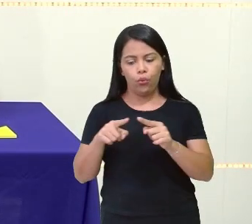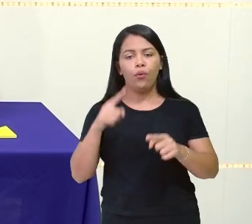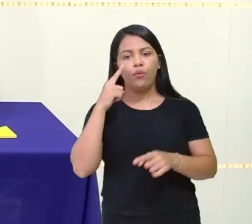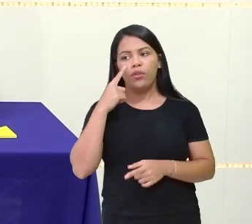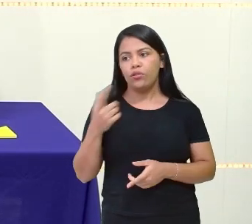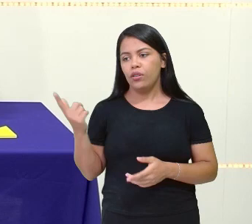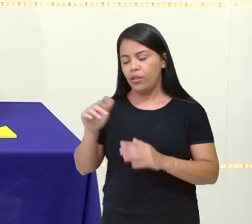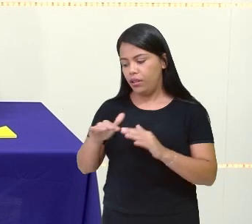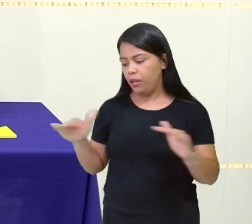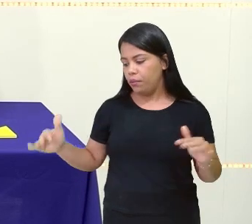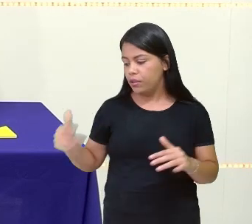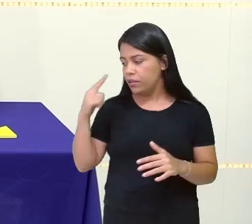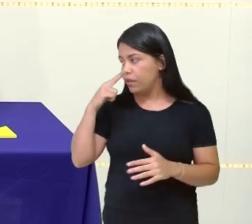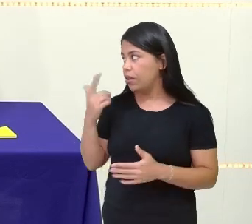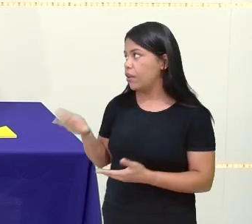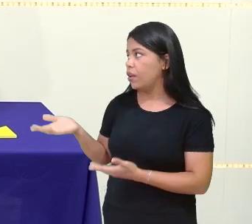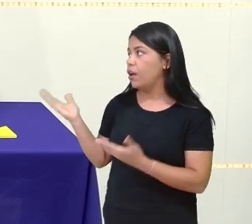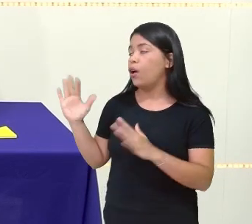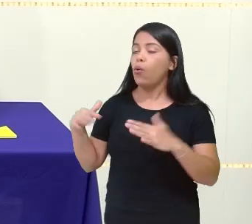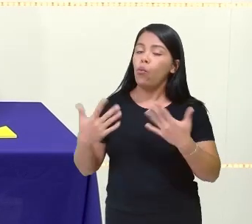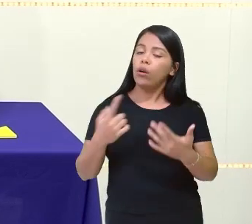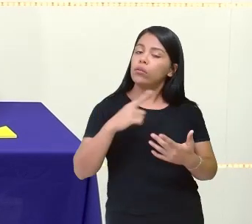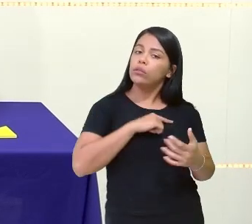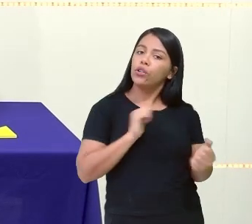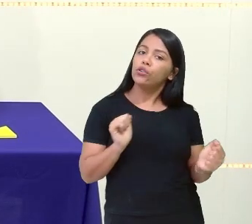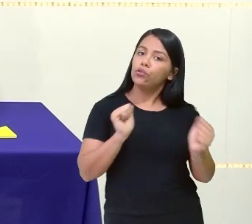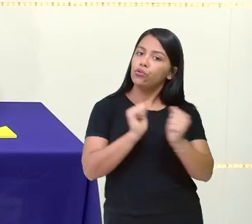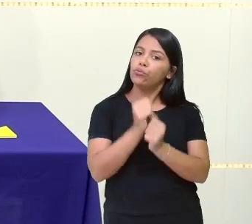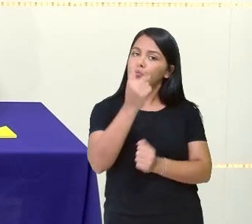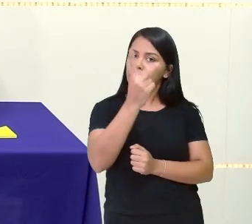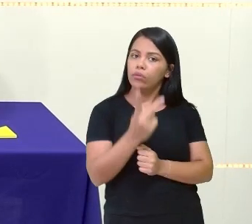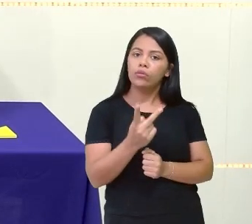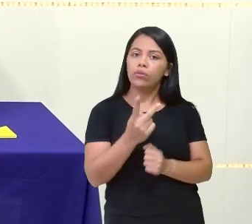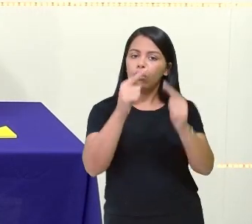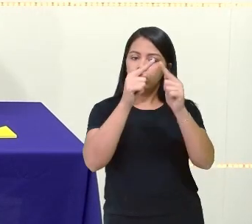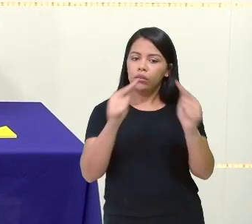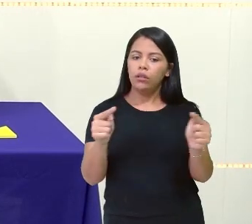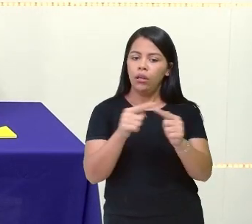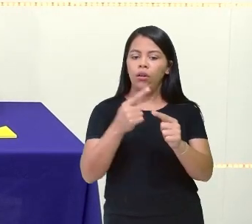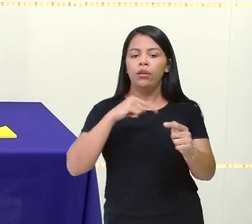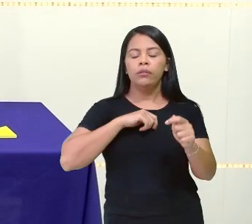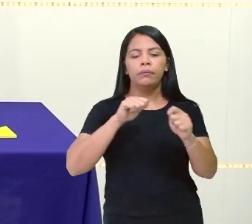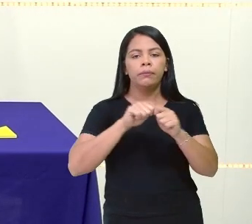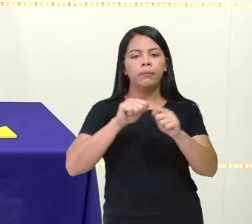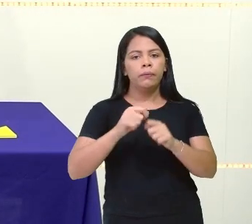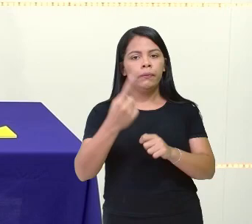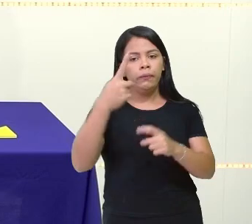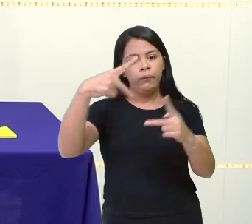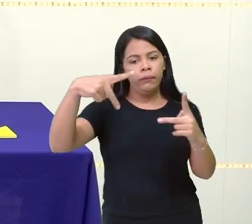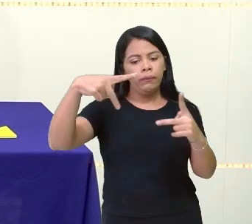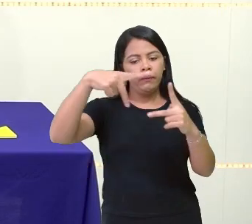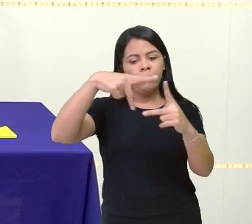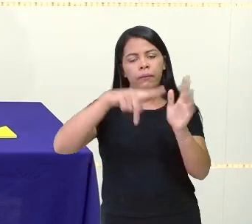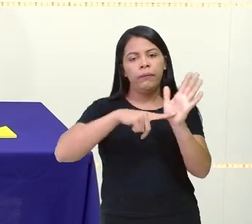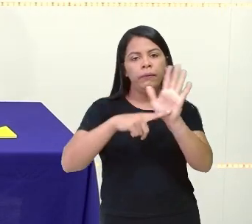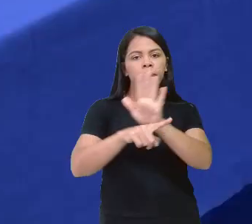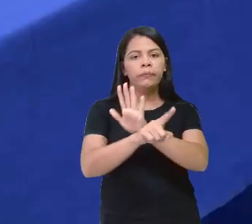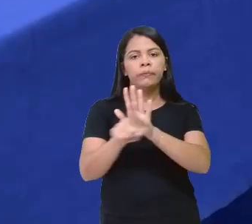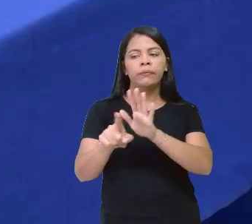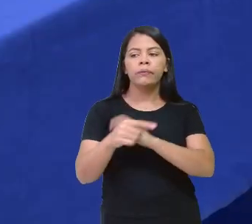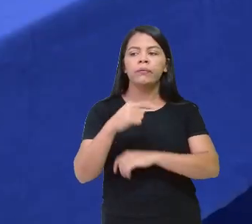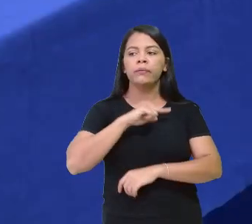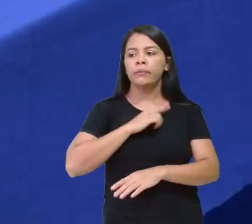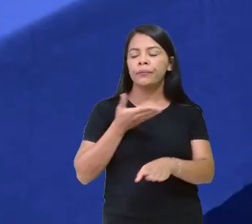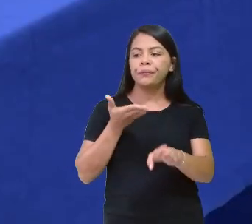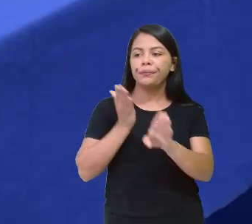que quando a gente junta dois triângulos, a gente consegue formar um quadrado. Vou mostrar aqui de novo, ó, para a gente chegar